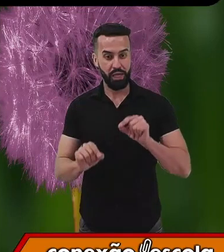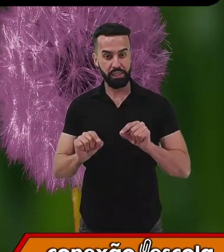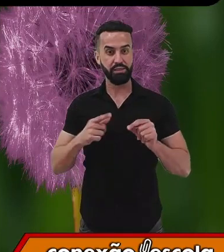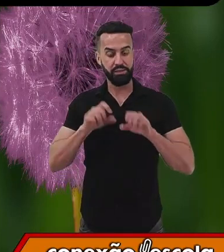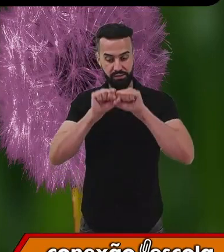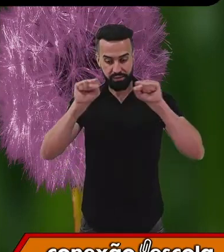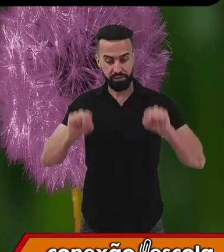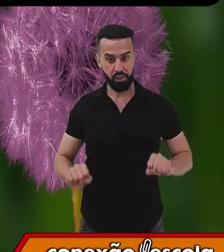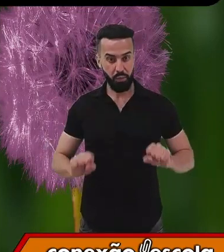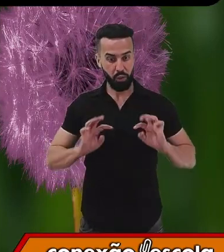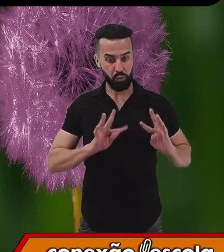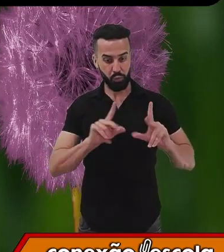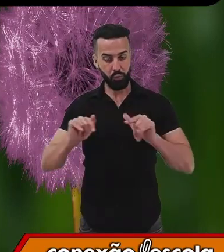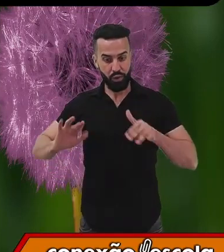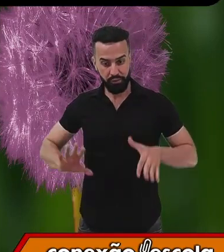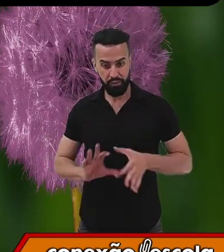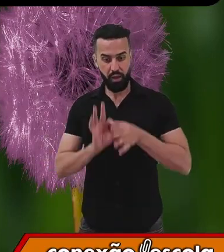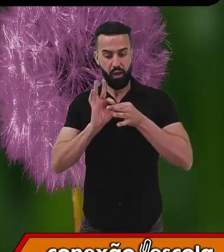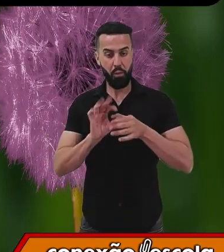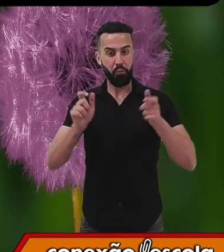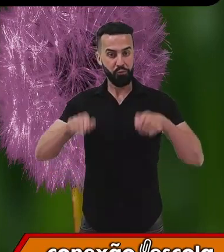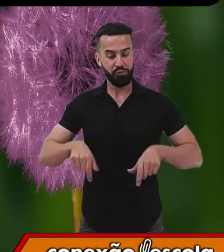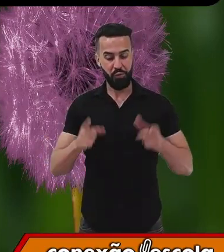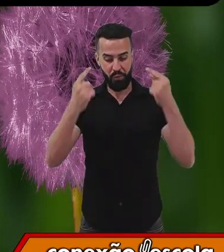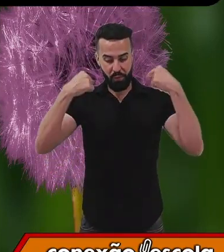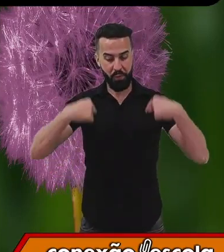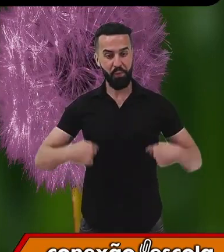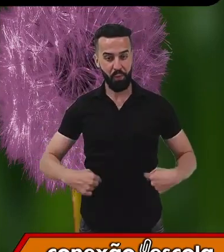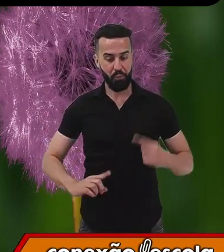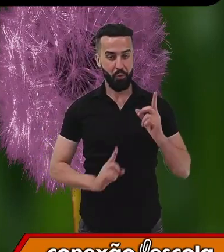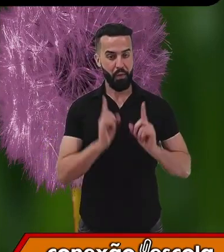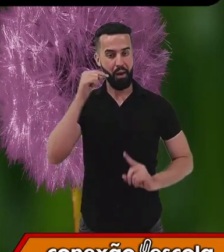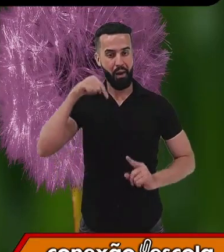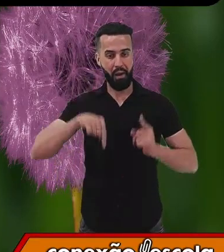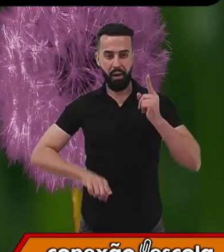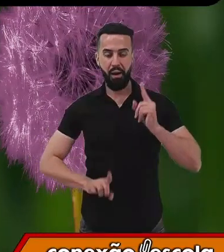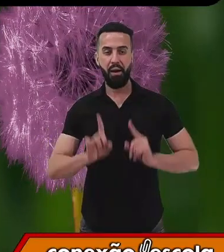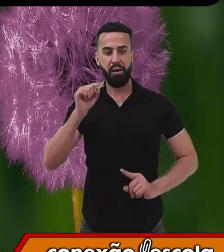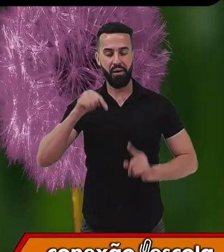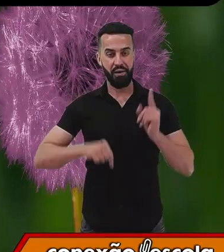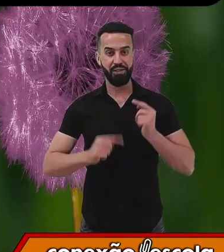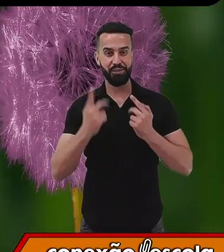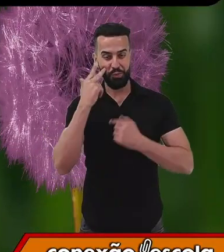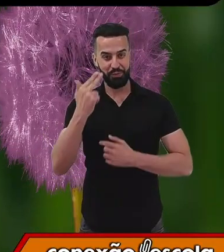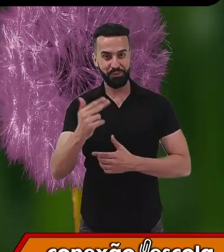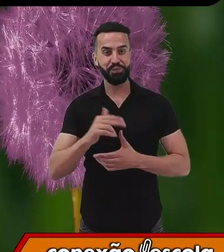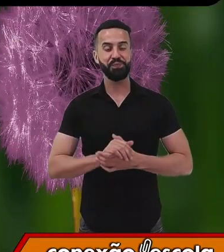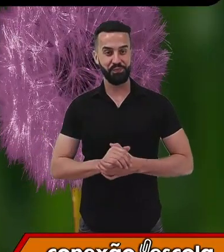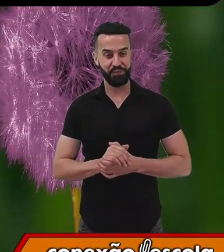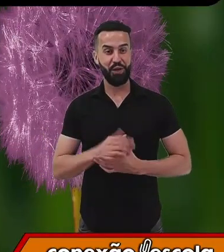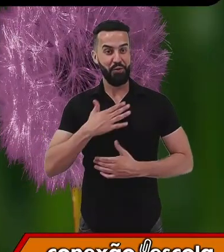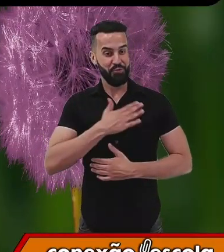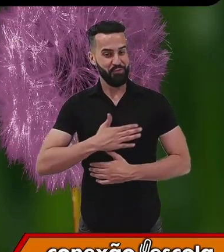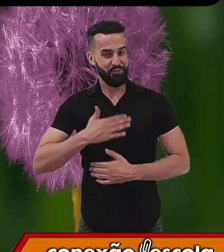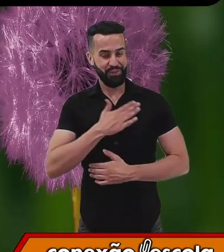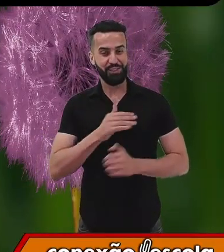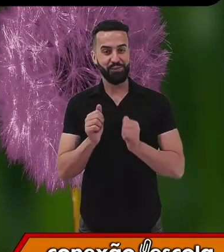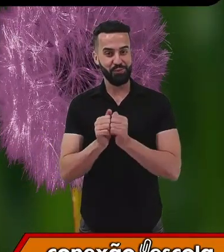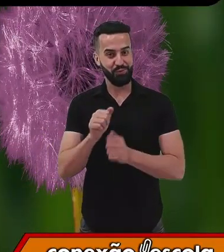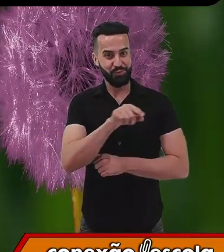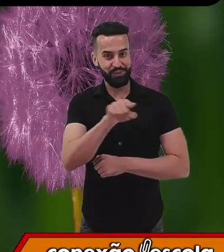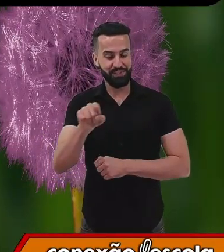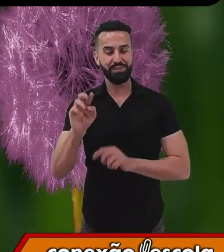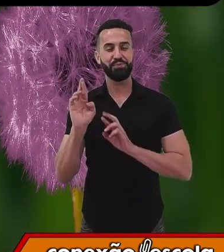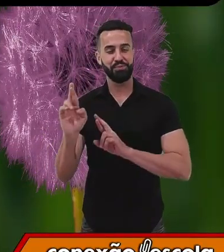integrados para que as funções sejam executadas no nosso corpo, ok? Fiquei muito feliz de estar aqui com você hoje,